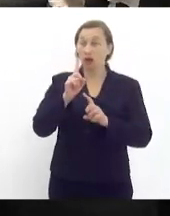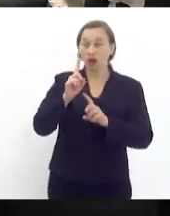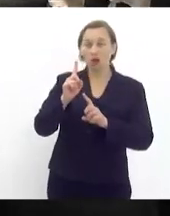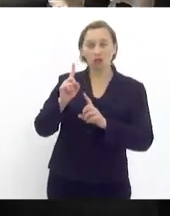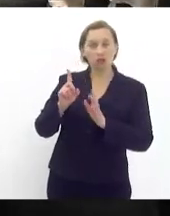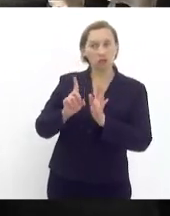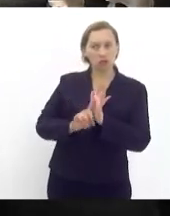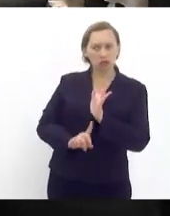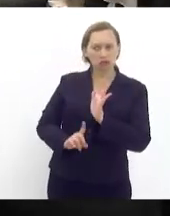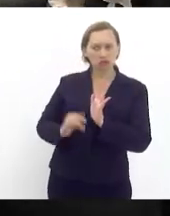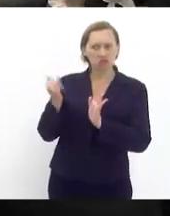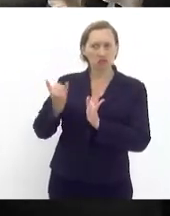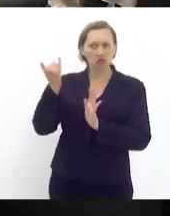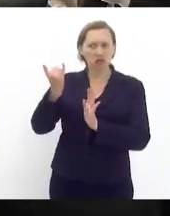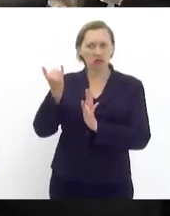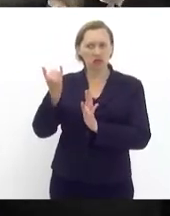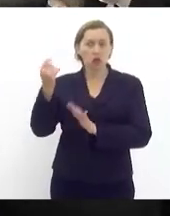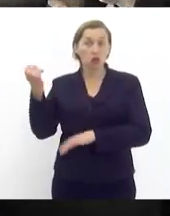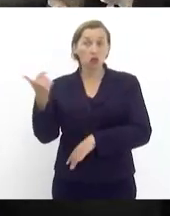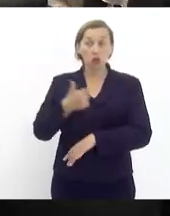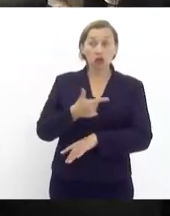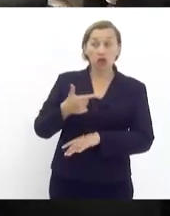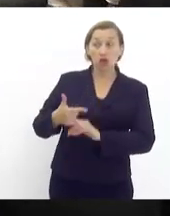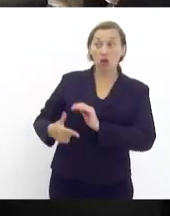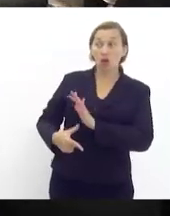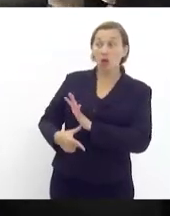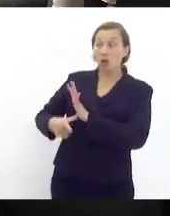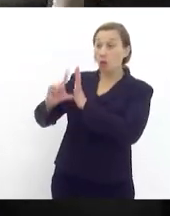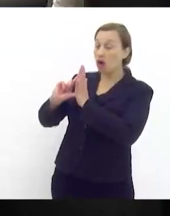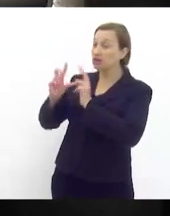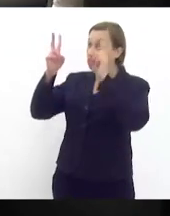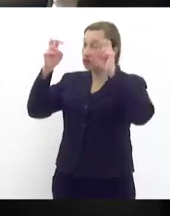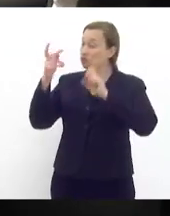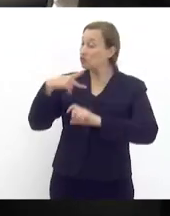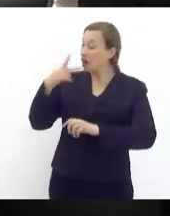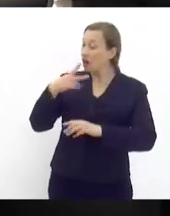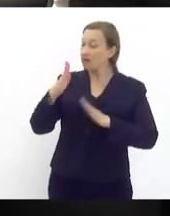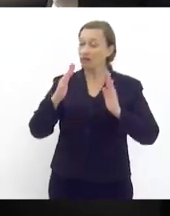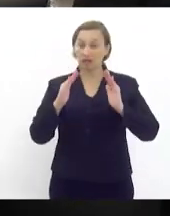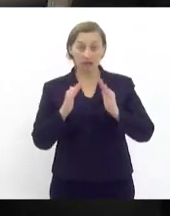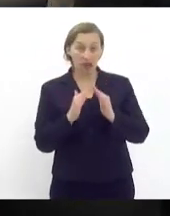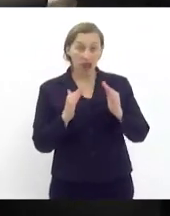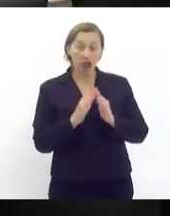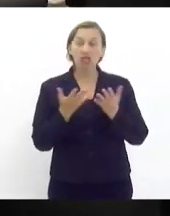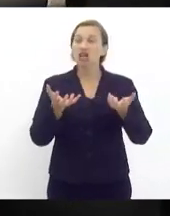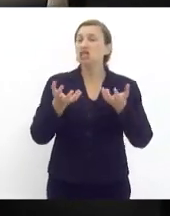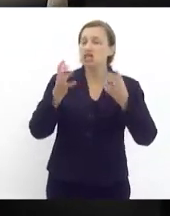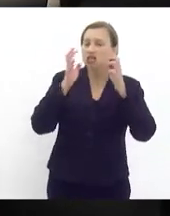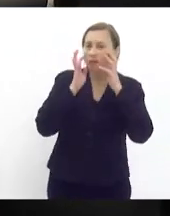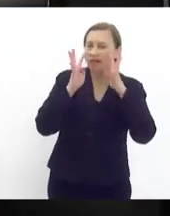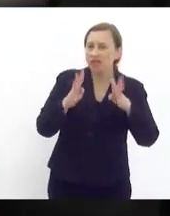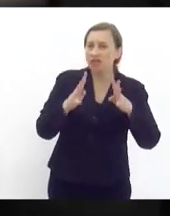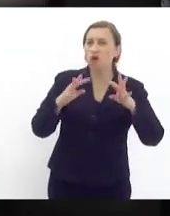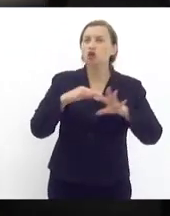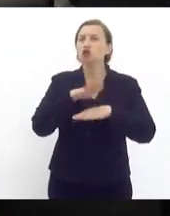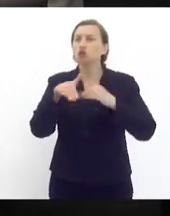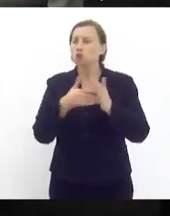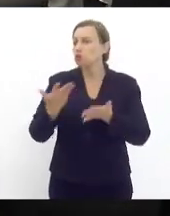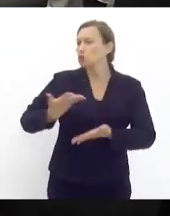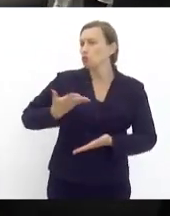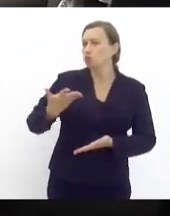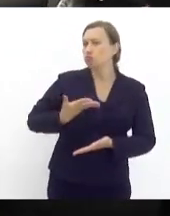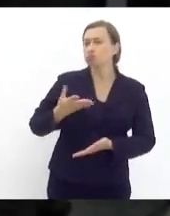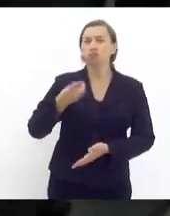importante que o assunto anteriormente debatido nesta casa queria chamar atenção de todos os colegas